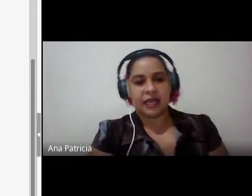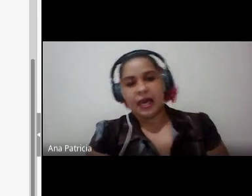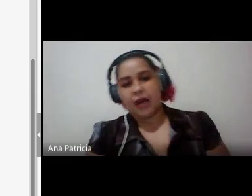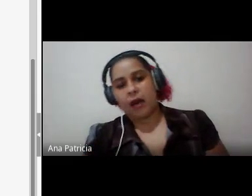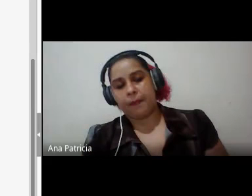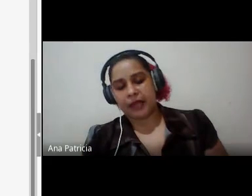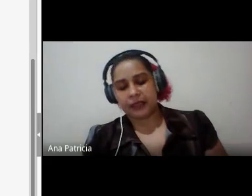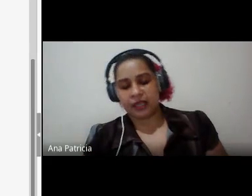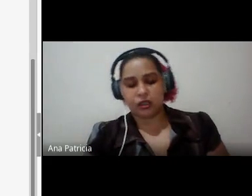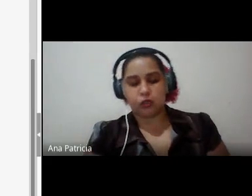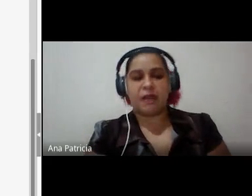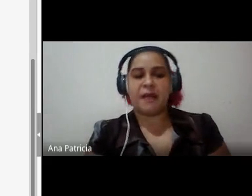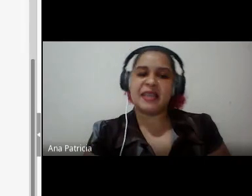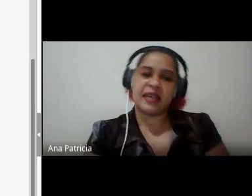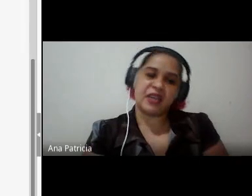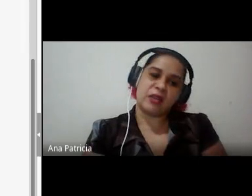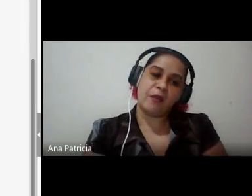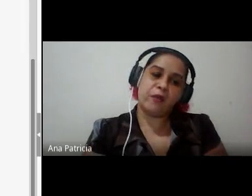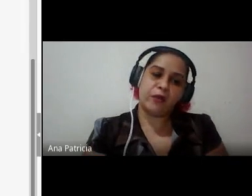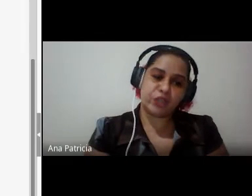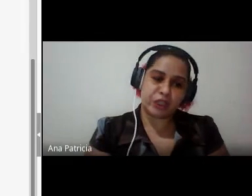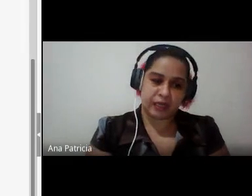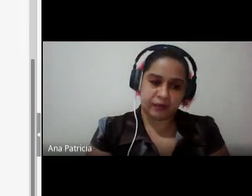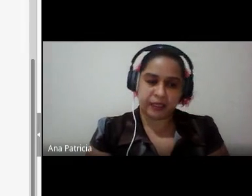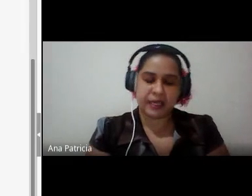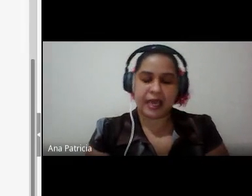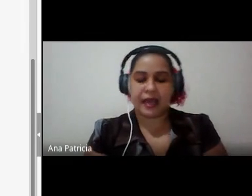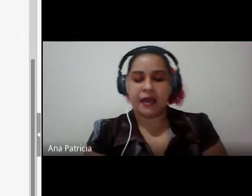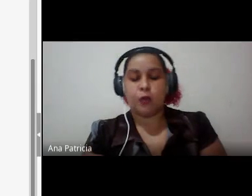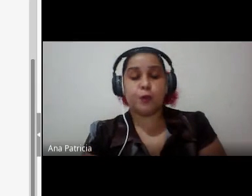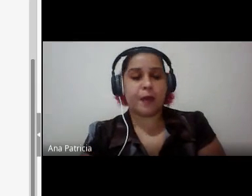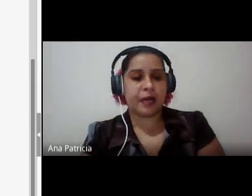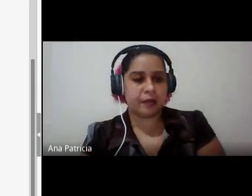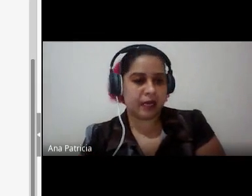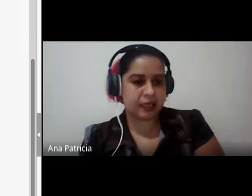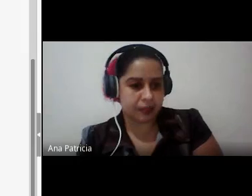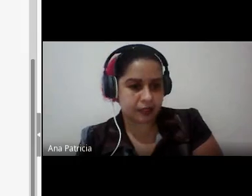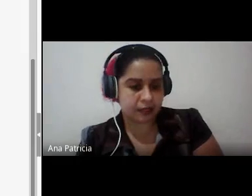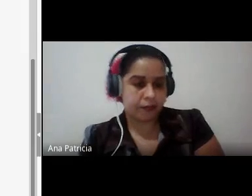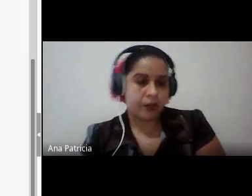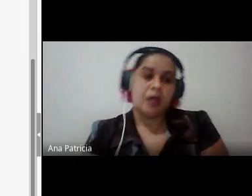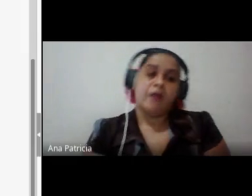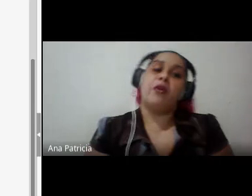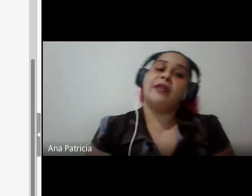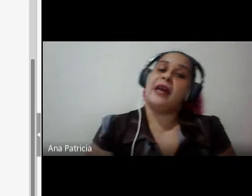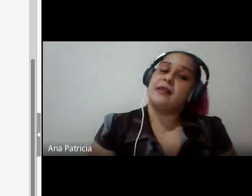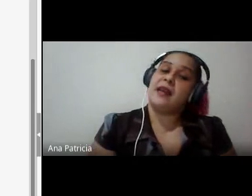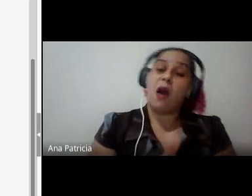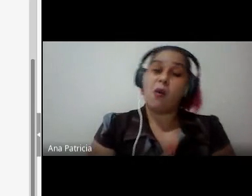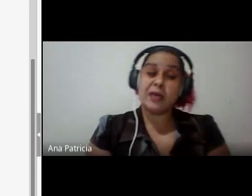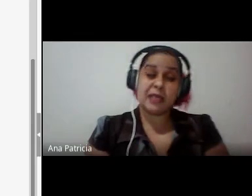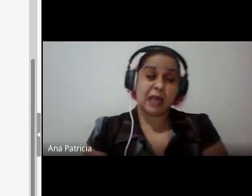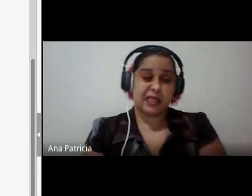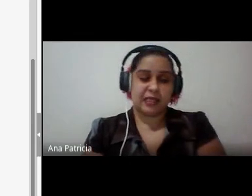trazer a parte que a gente estuda mais, a questão da morfologia, que é os parâmetros da Libras. Vou